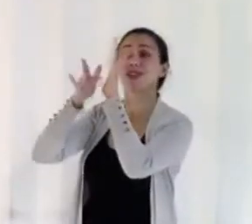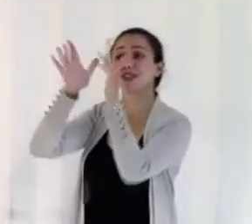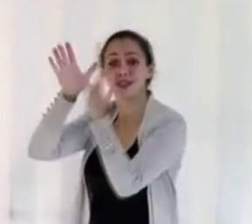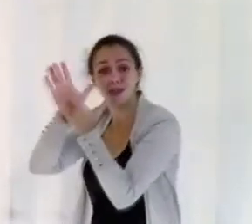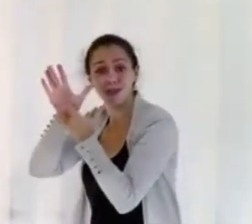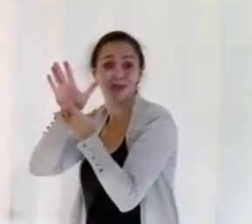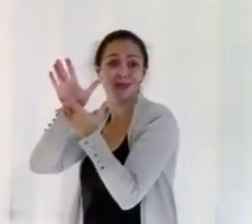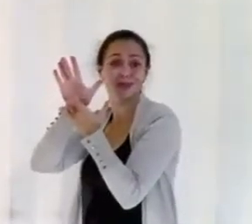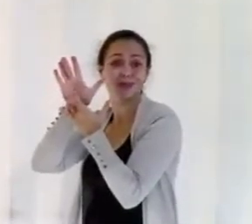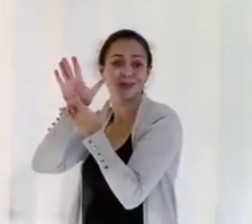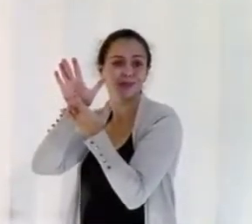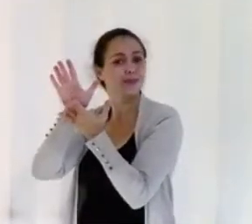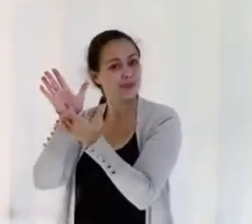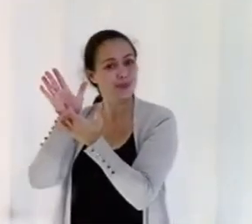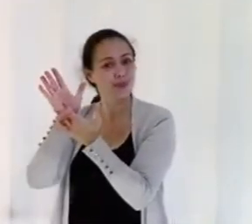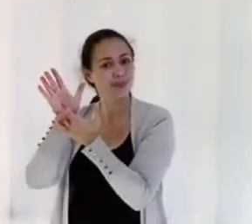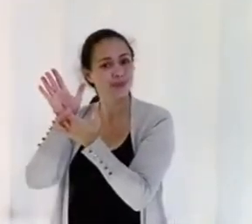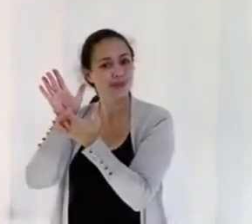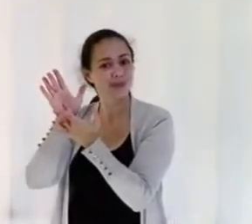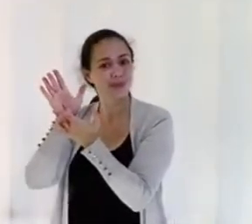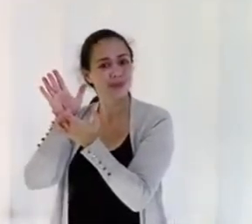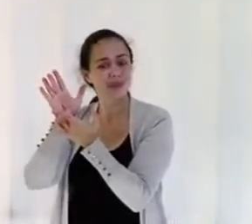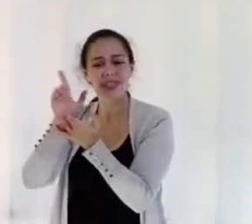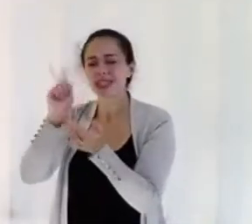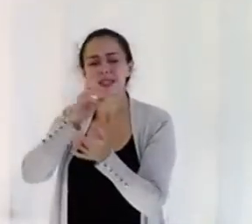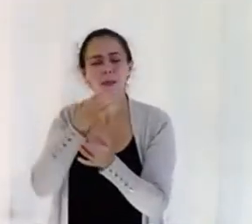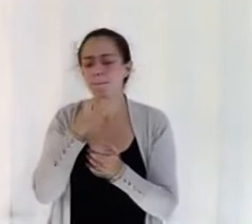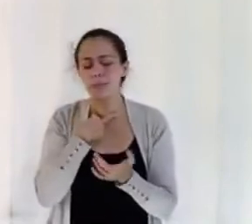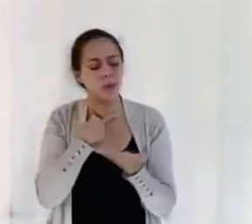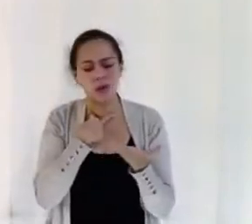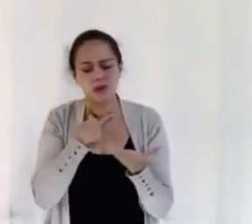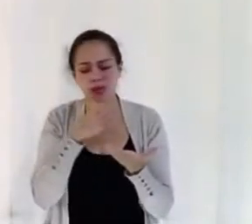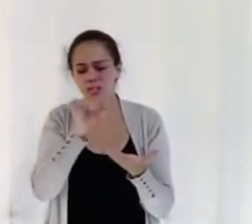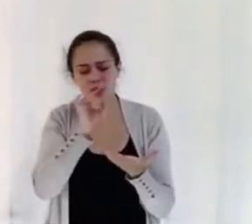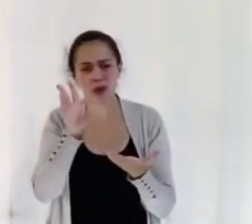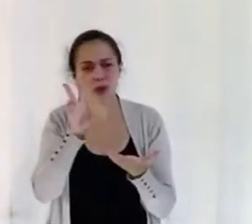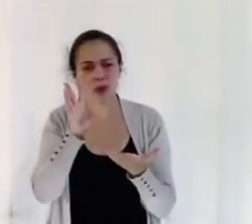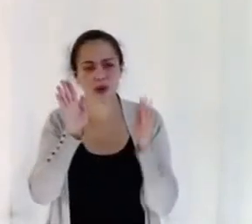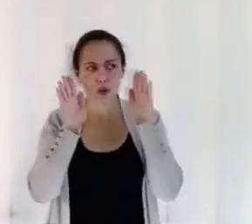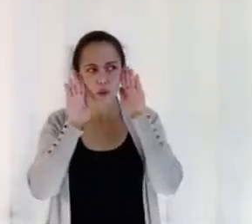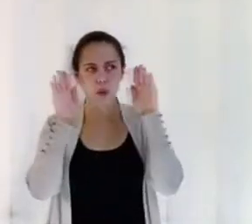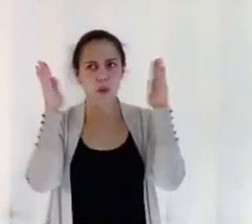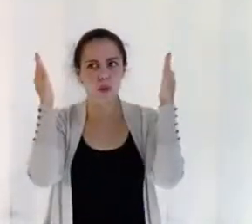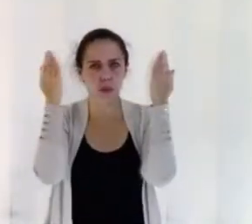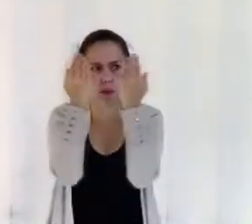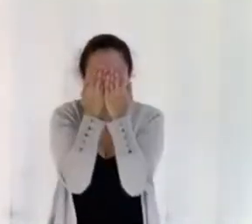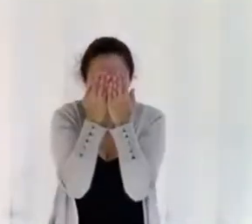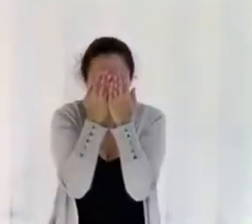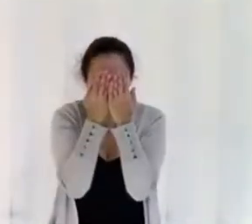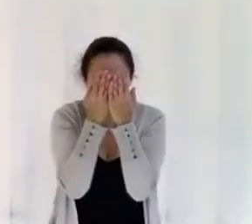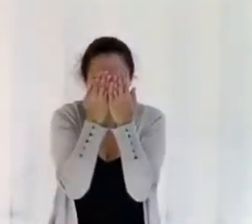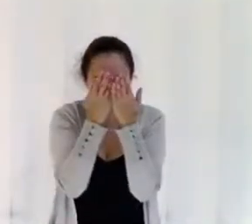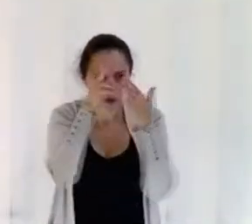das vezes nós precisamos sair de uma redoma religiosa que nós nos colocamos. Nós